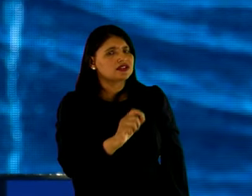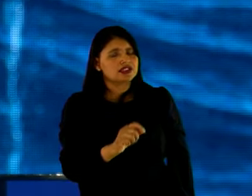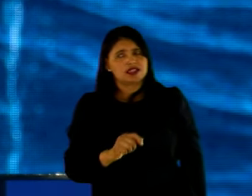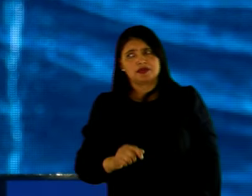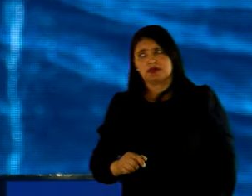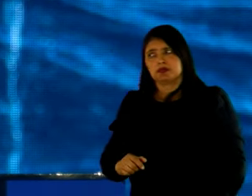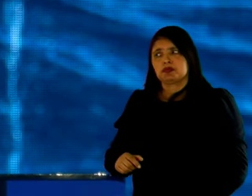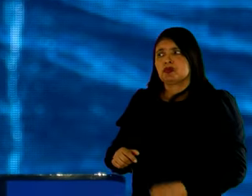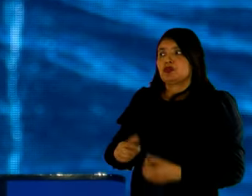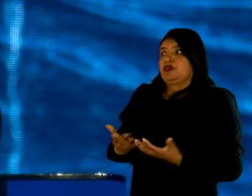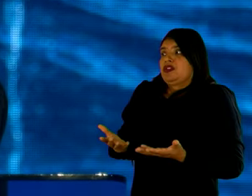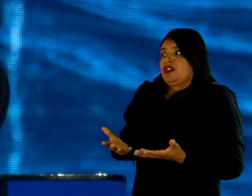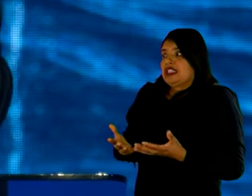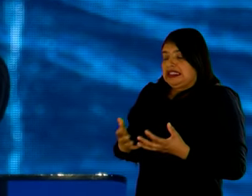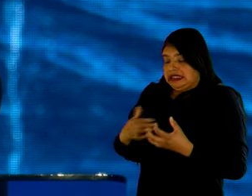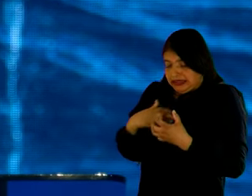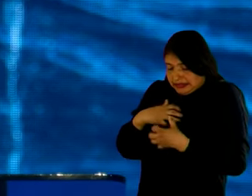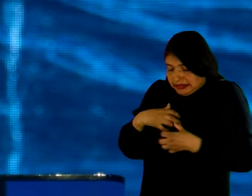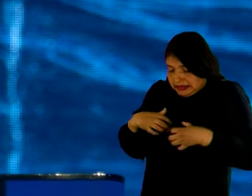escapar.